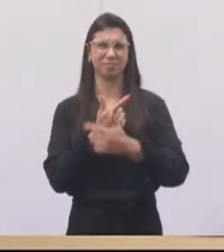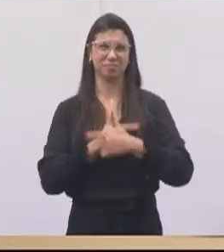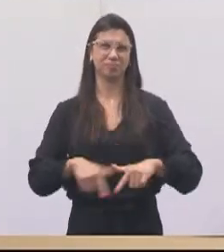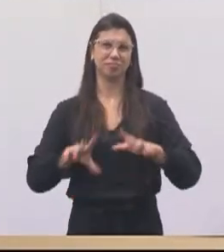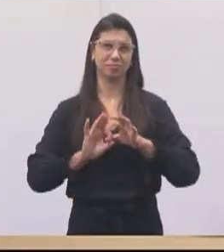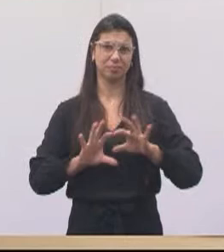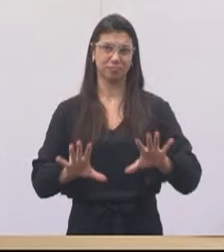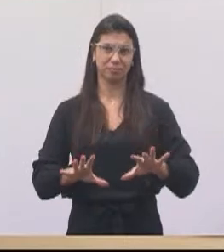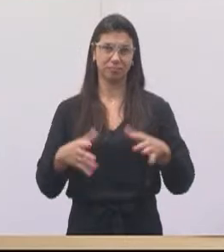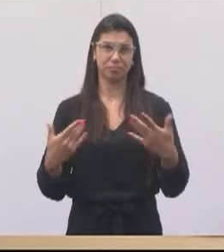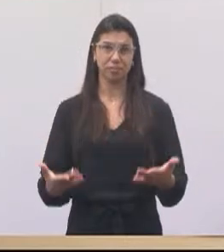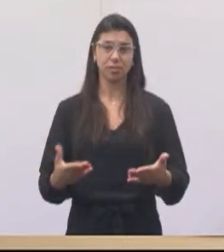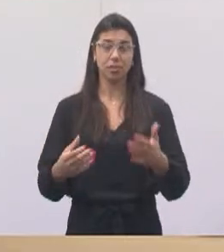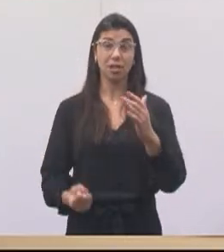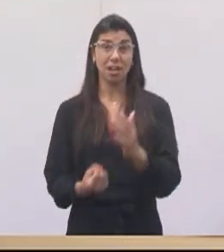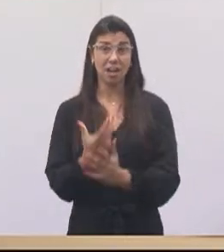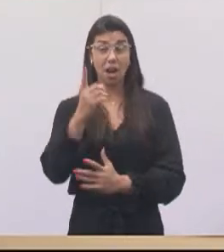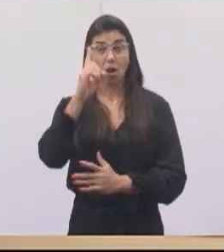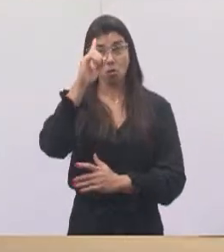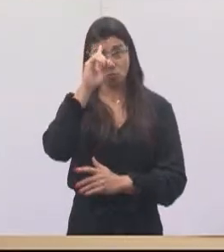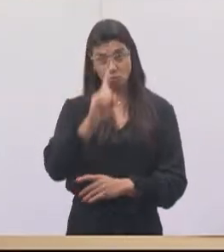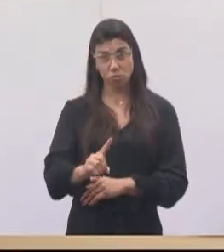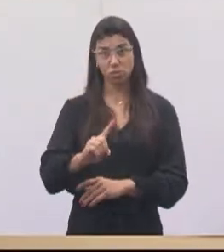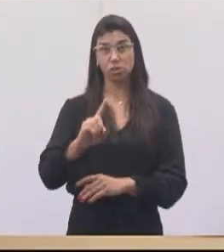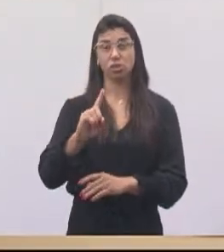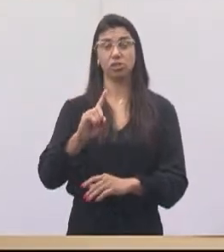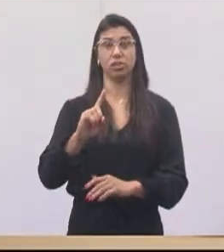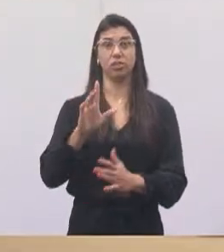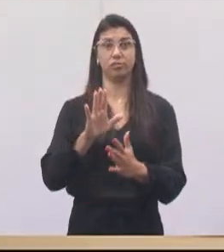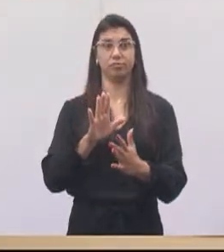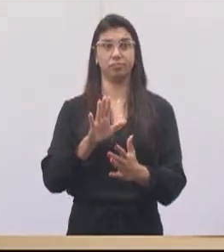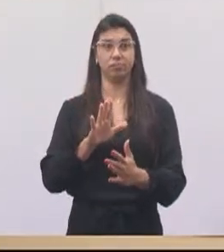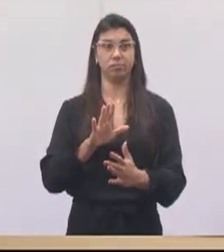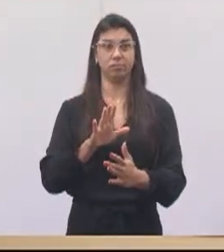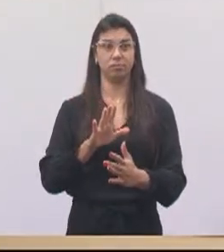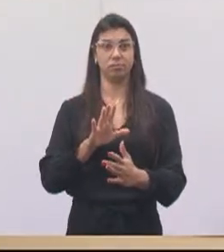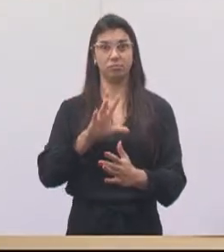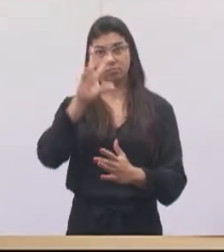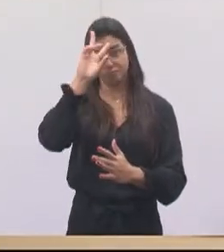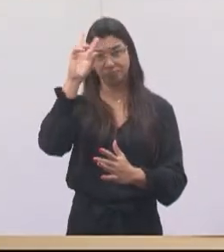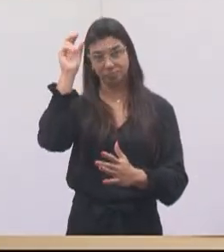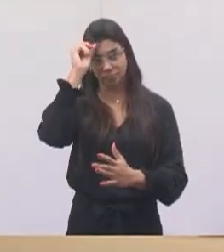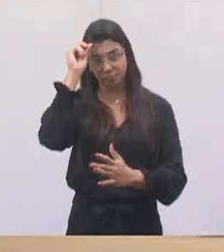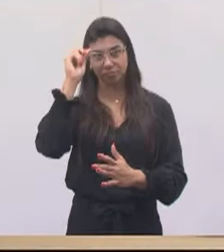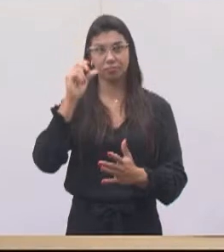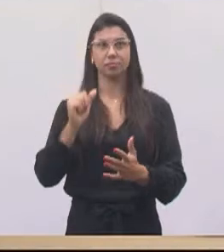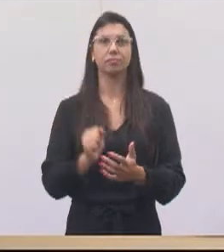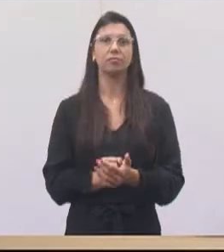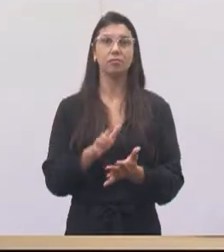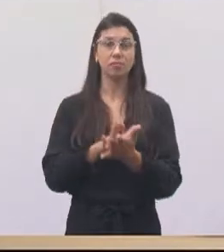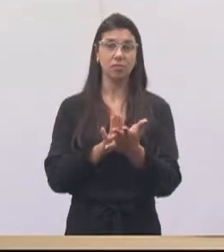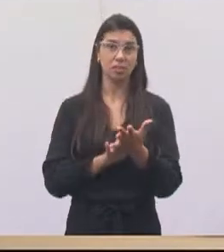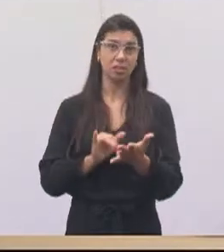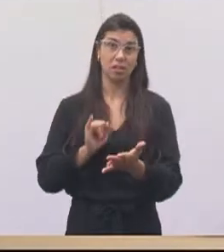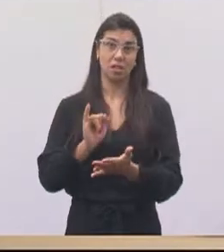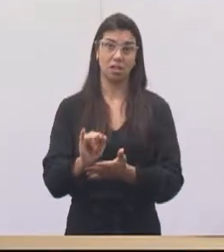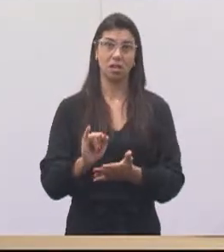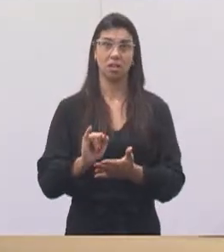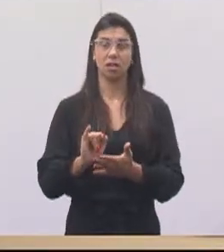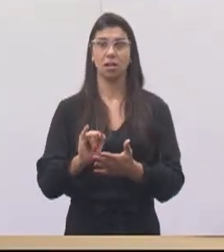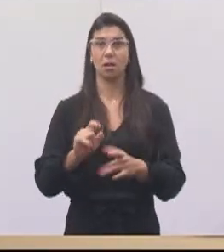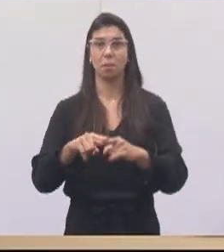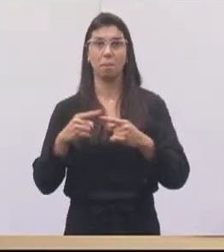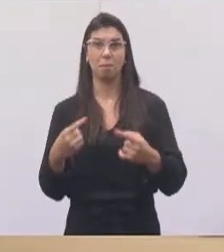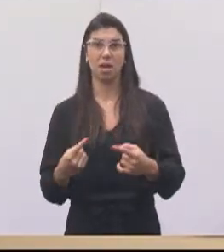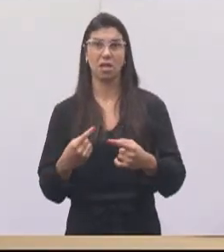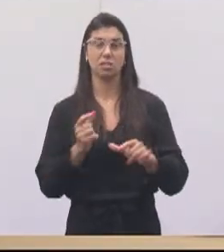se dizendo aqui é criar o dia municipal, não é disciplinar a liberdade religiosa, até